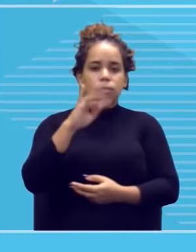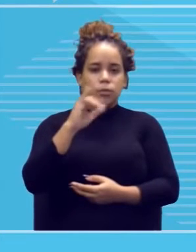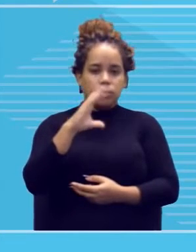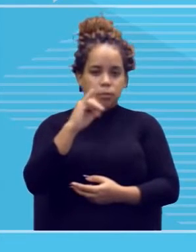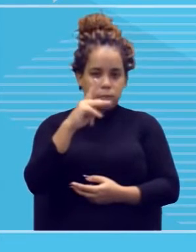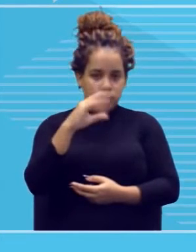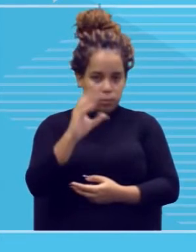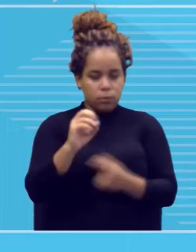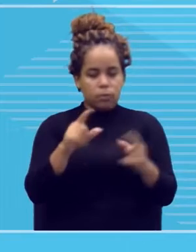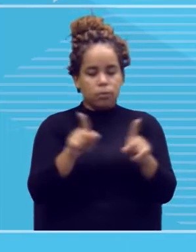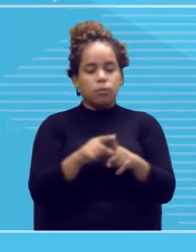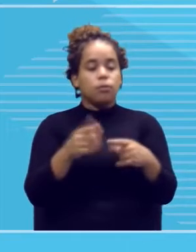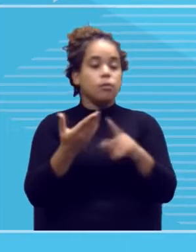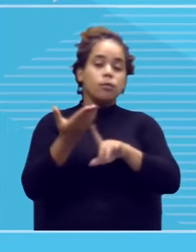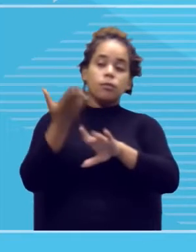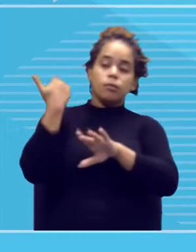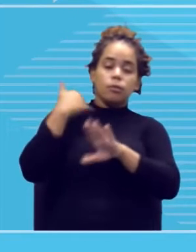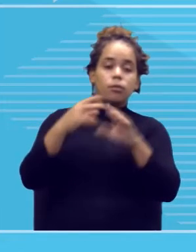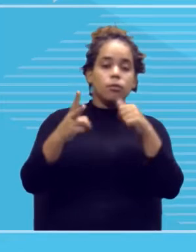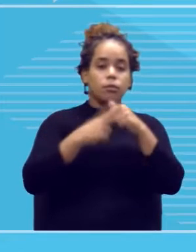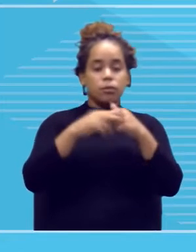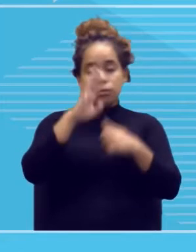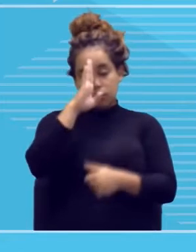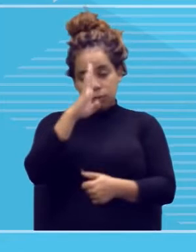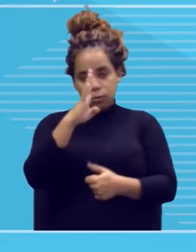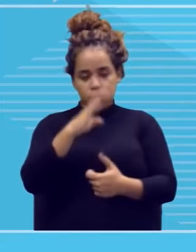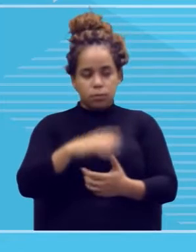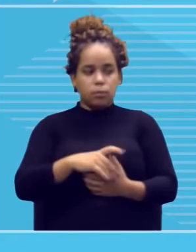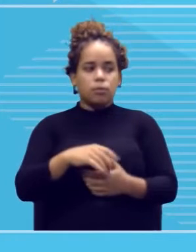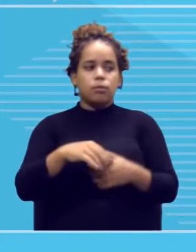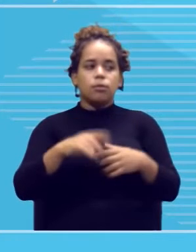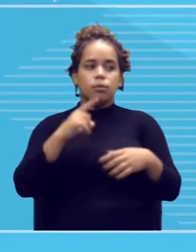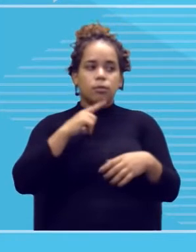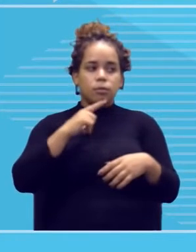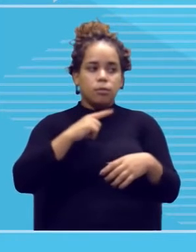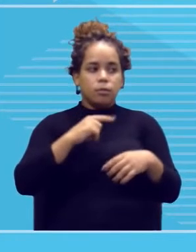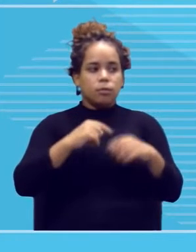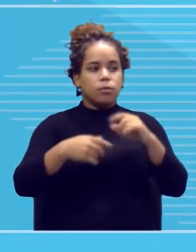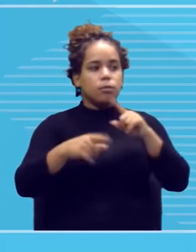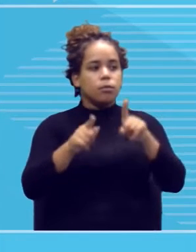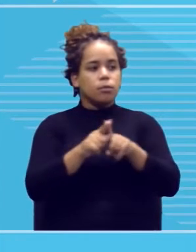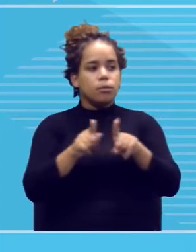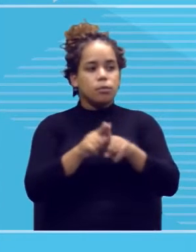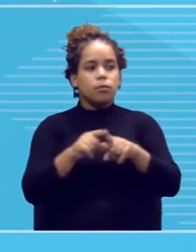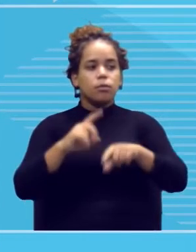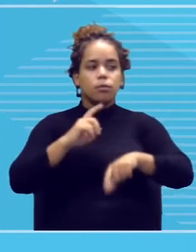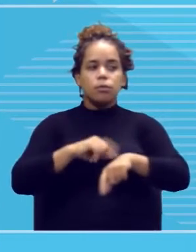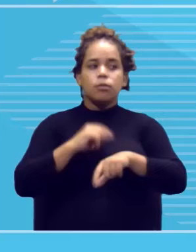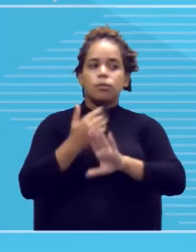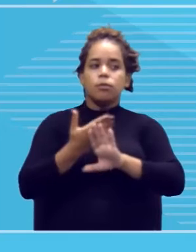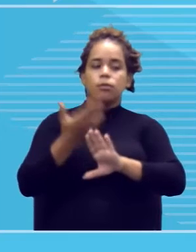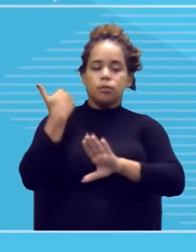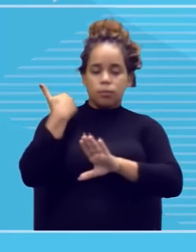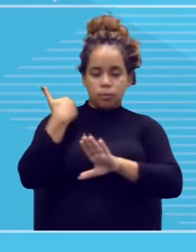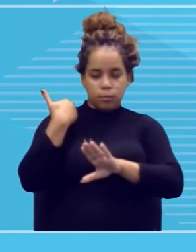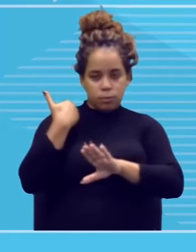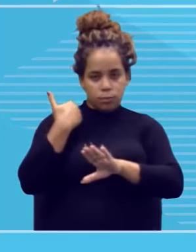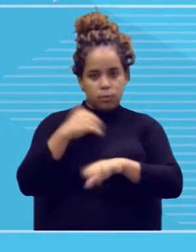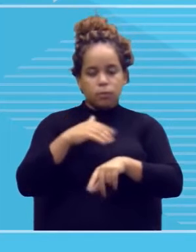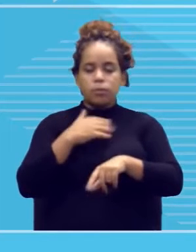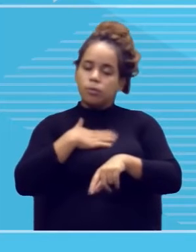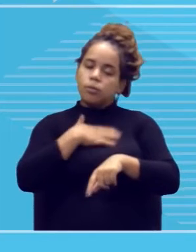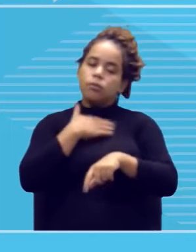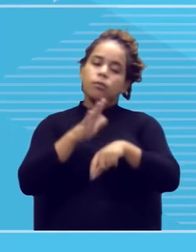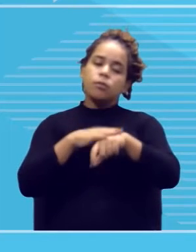verbo príncipe é seguido do particípio estando no tempo passado eu prefiro chamar de